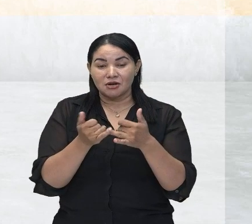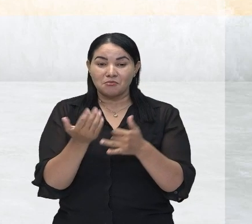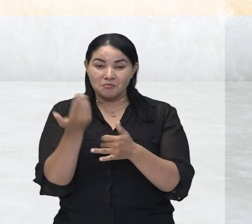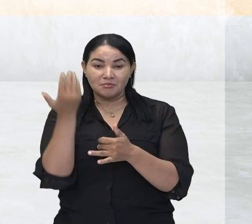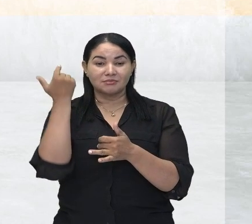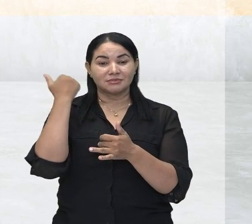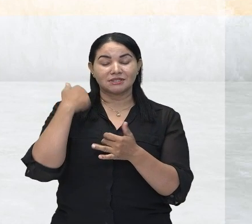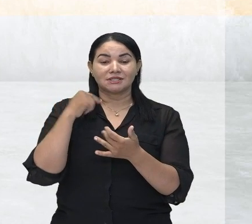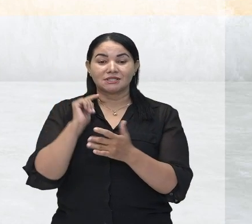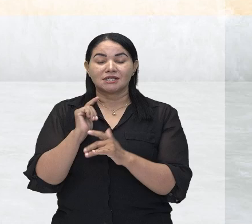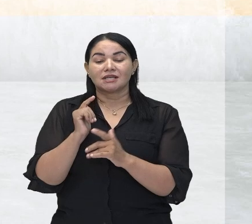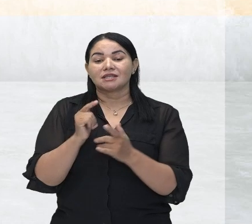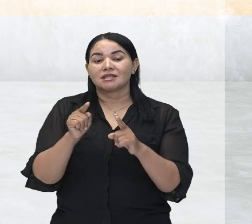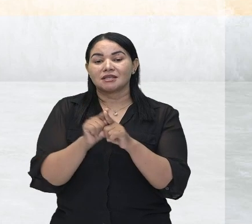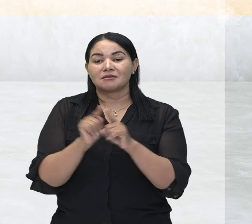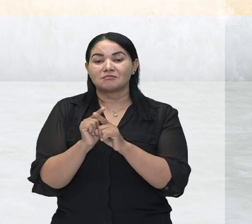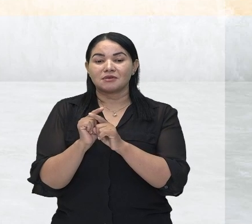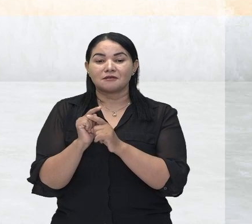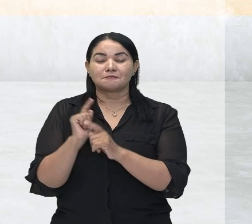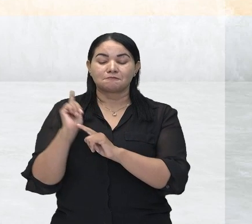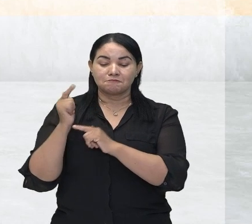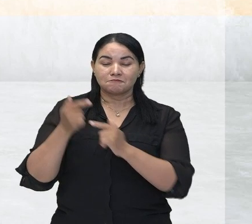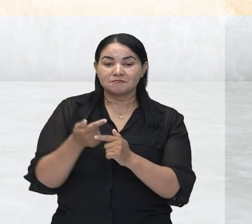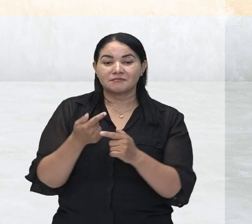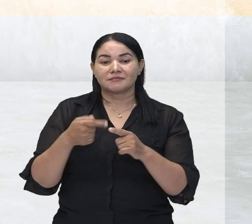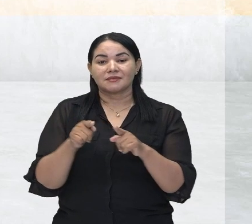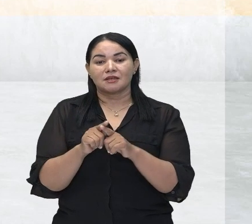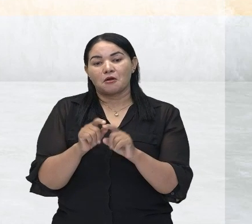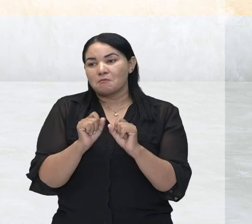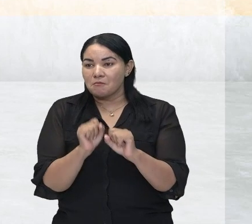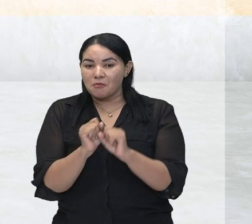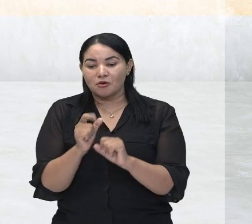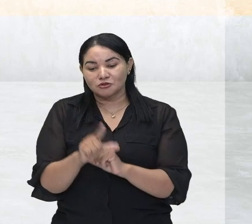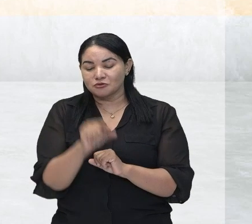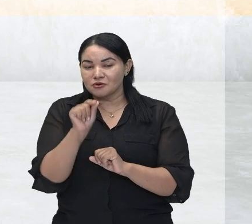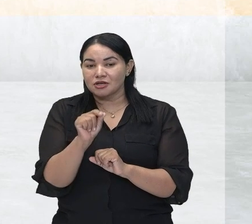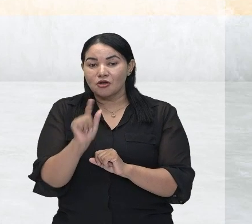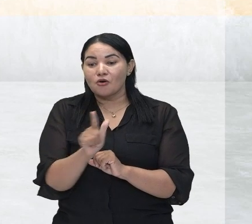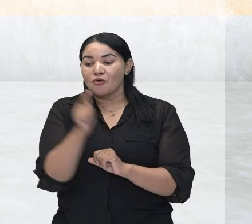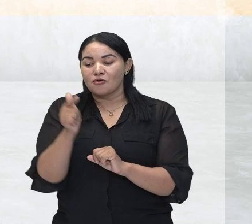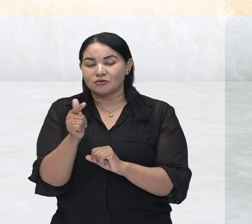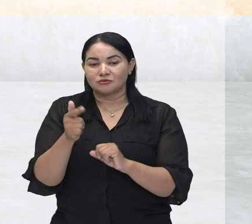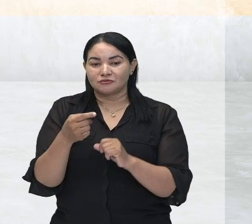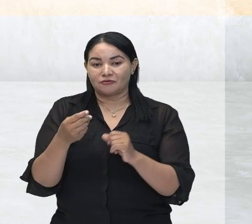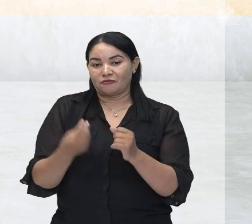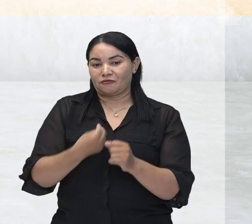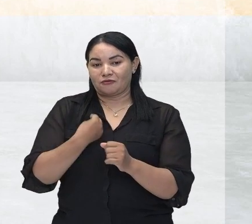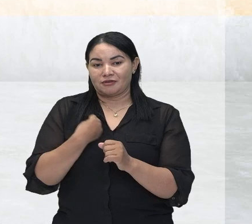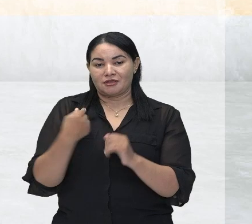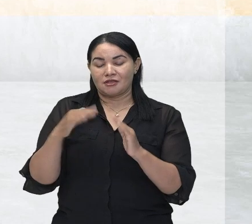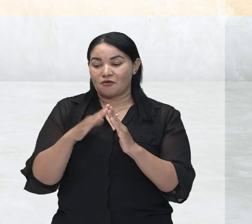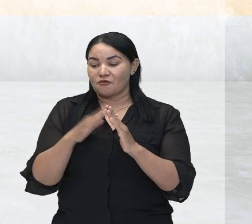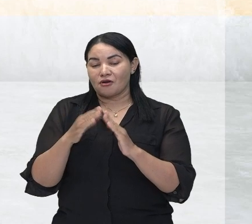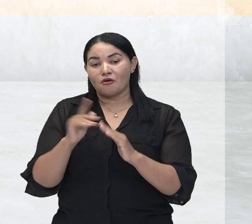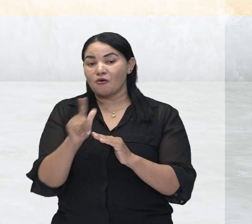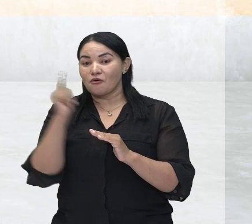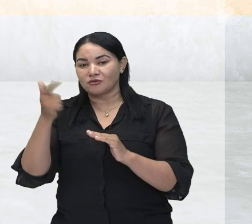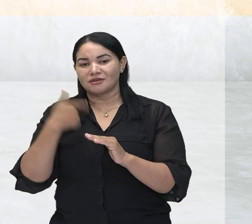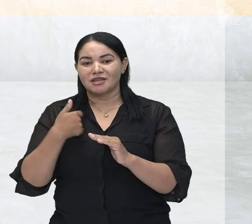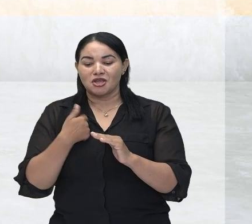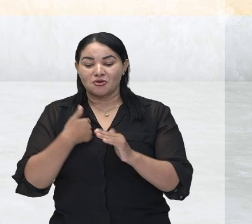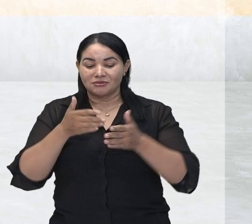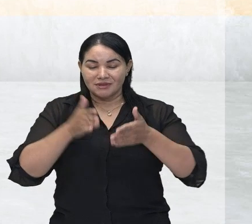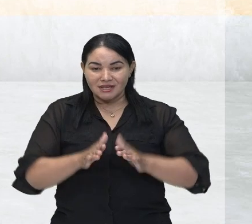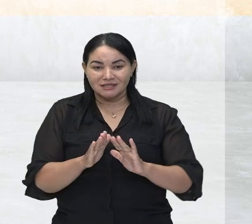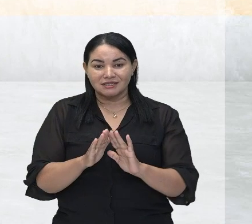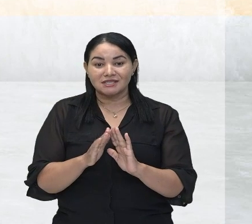raízes, lá eu posso escolher ir para um outro lugar, mas eu nasci em algum lugar. Ali está a minha identidade,